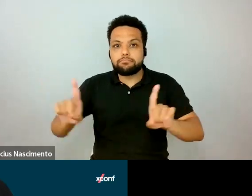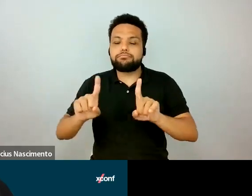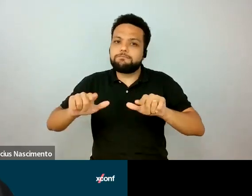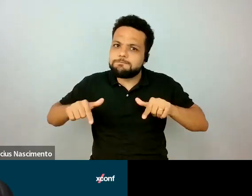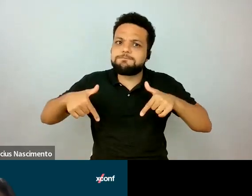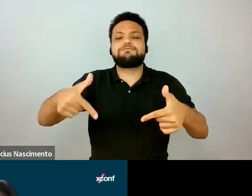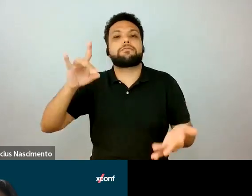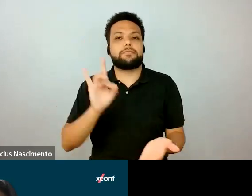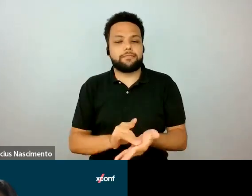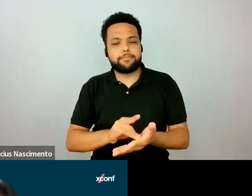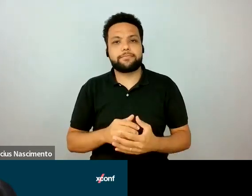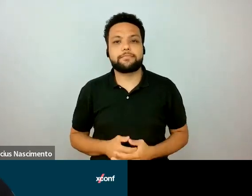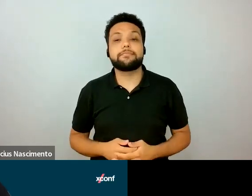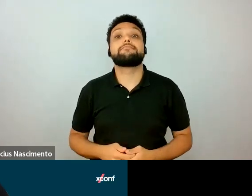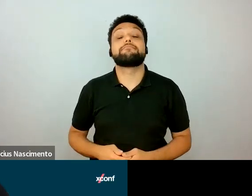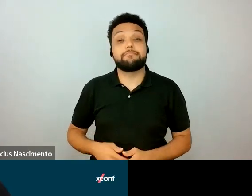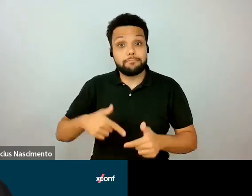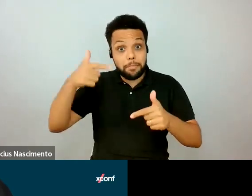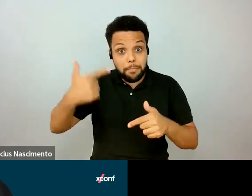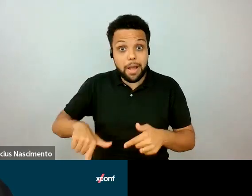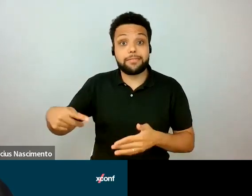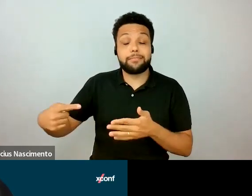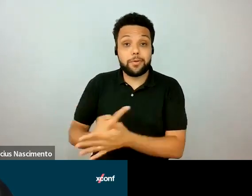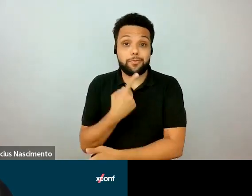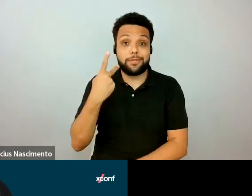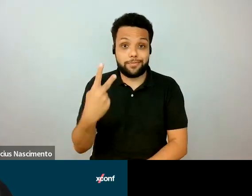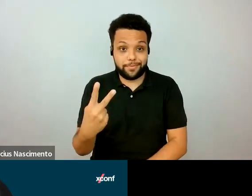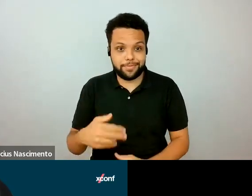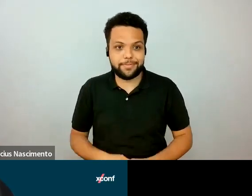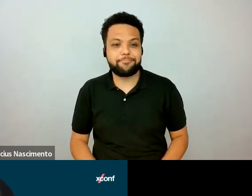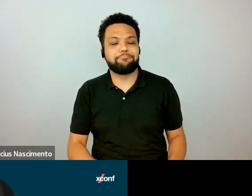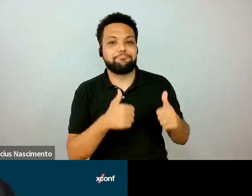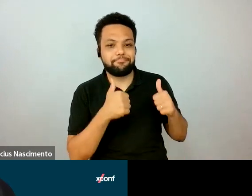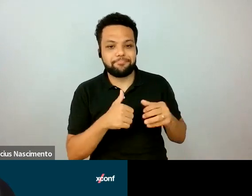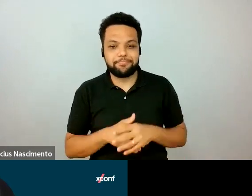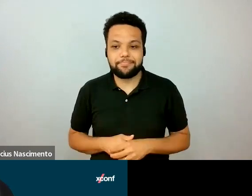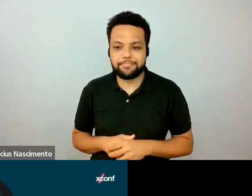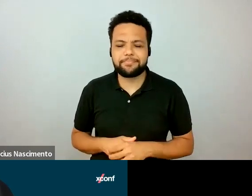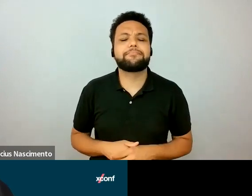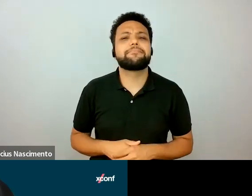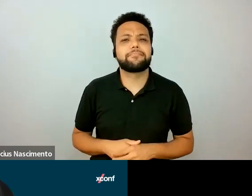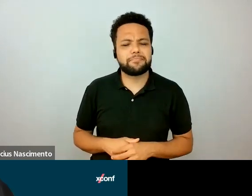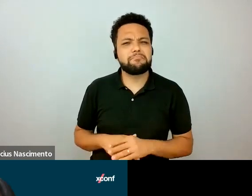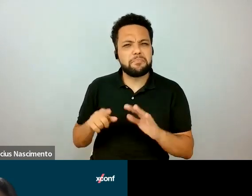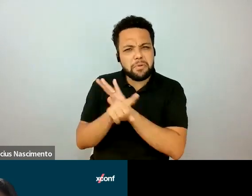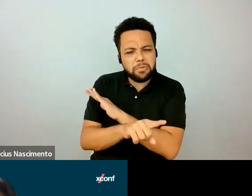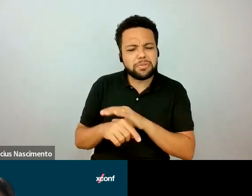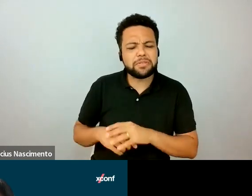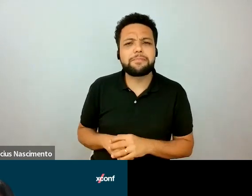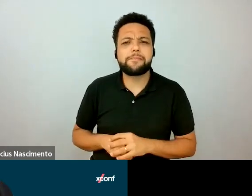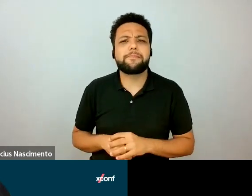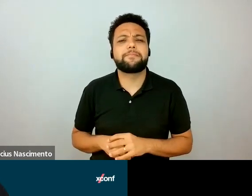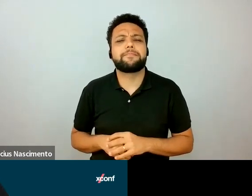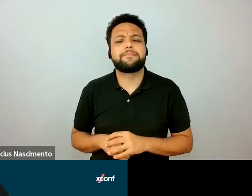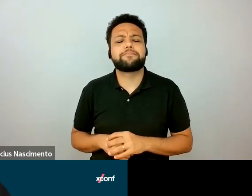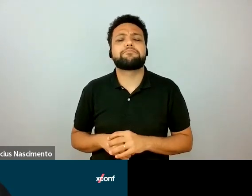E temos ainda mais duas, vamos que vamos, Vitor. A gente tem aqui é possível fazer esse pareamento entre pessoas técnicas e